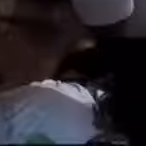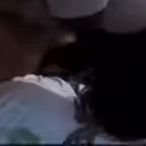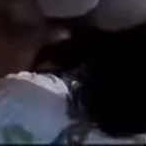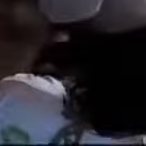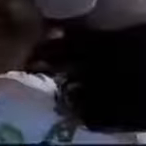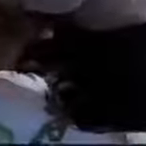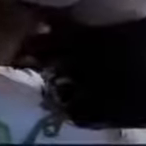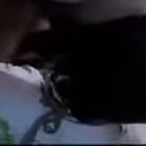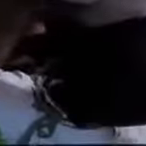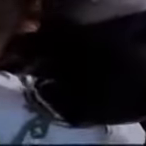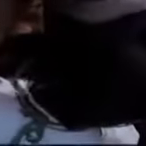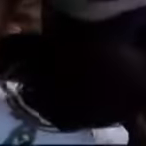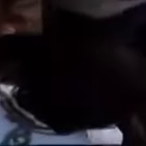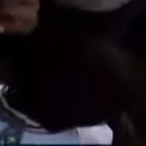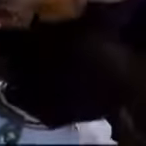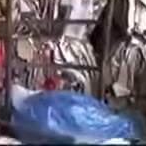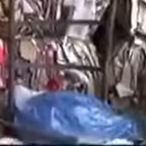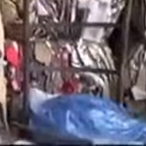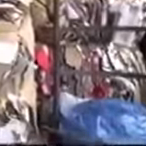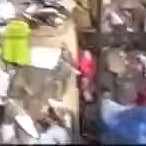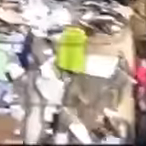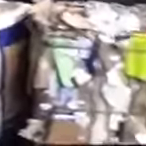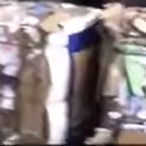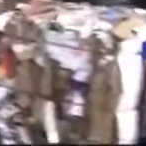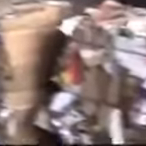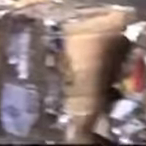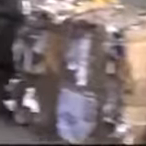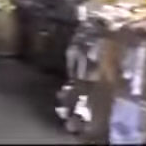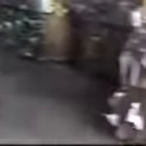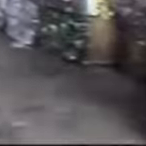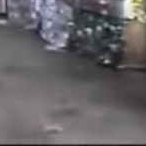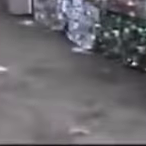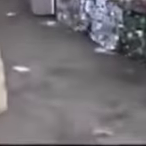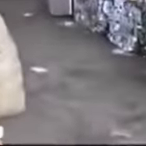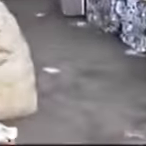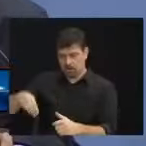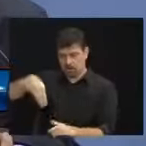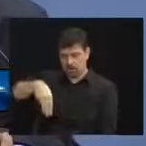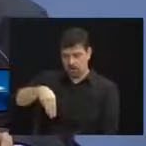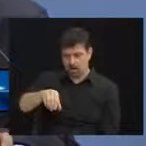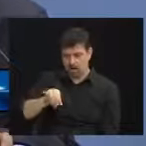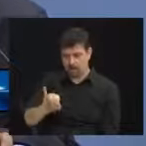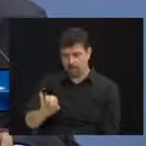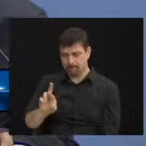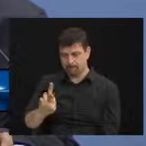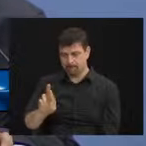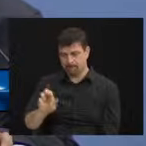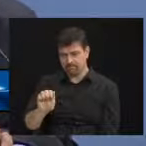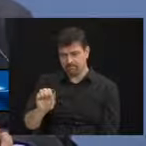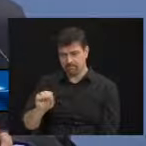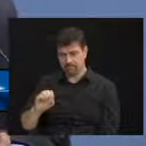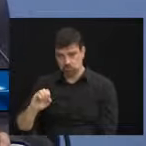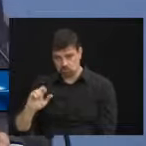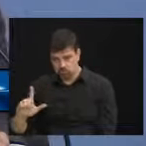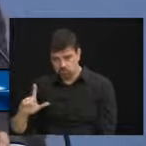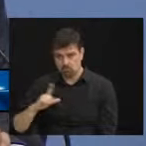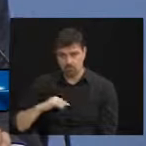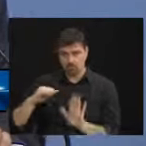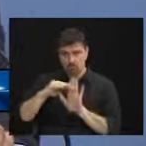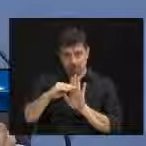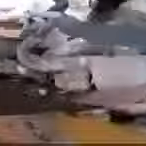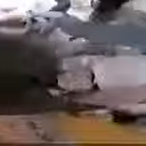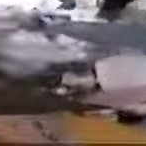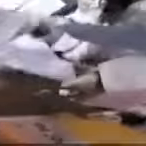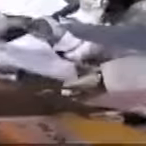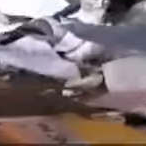Tadeu fazer o trabalho de triagem de materiais de reciclagem coletados. O vereador Canário comentou as dificuldades da